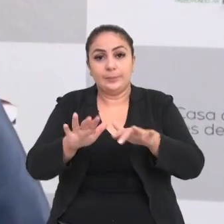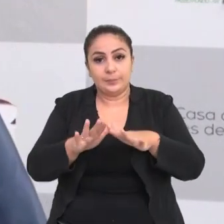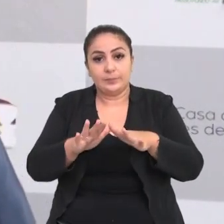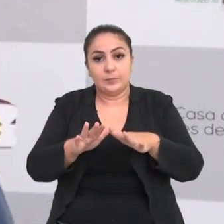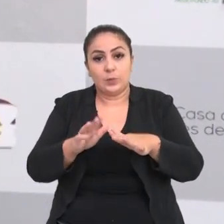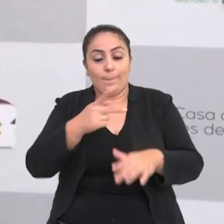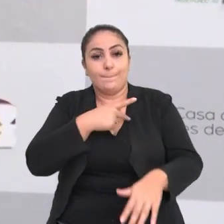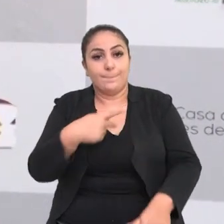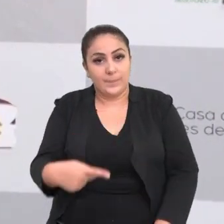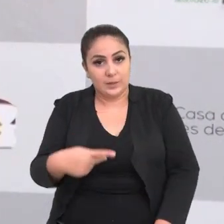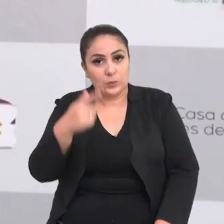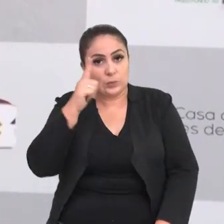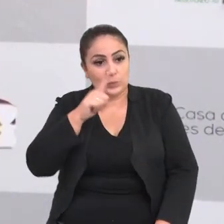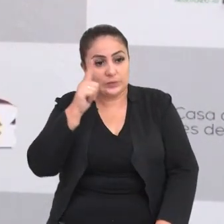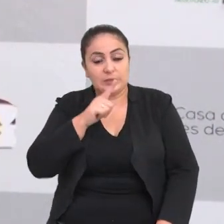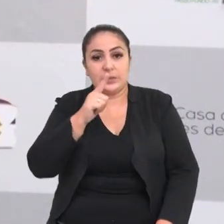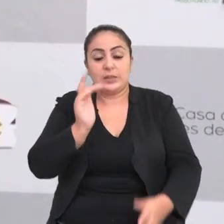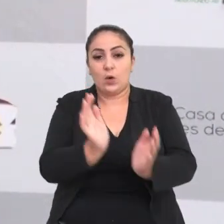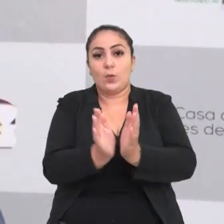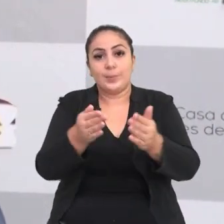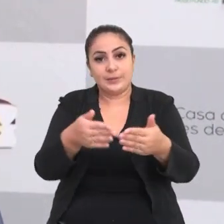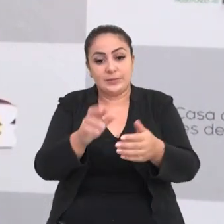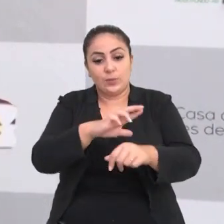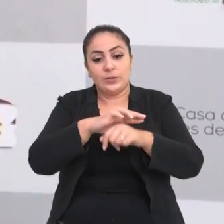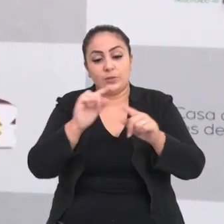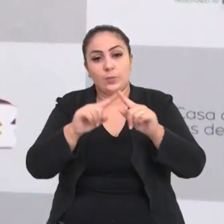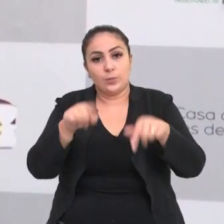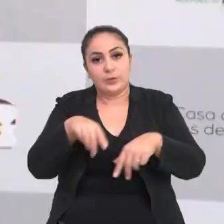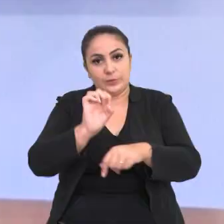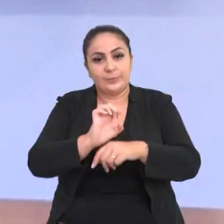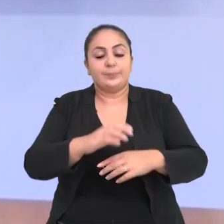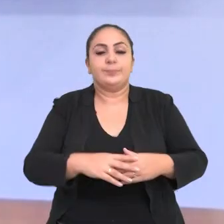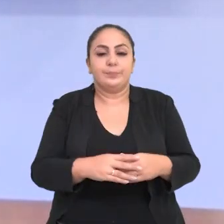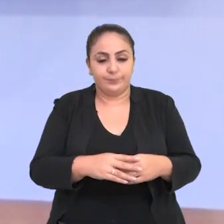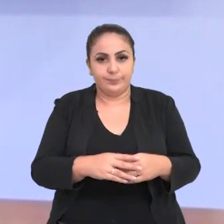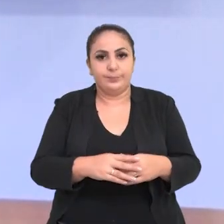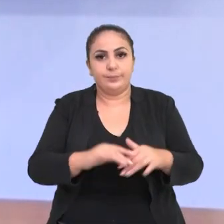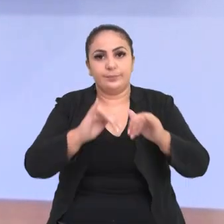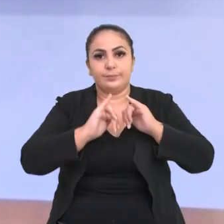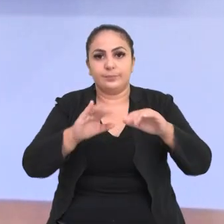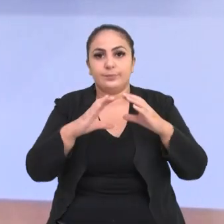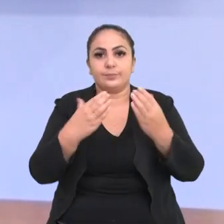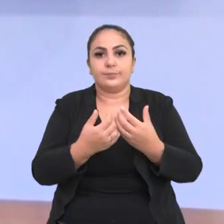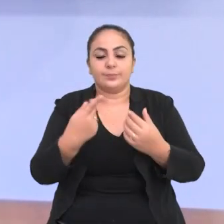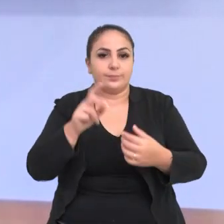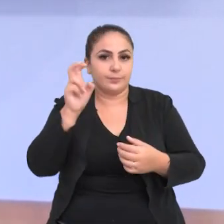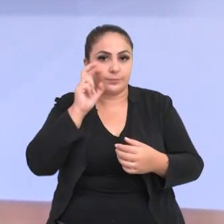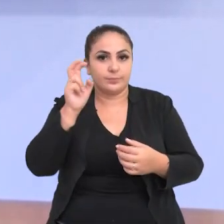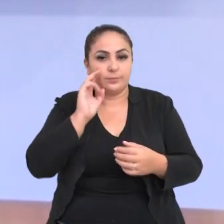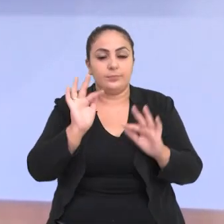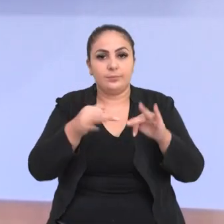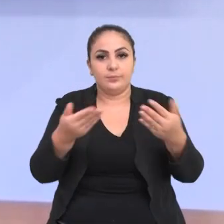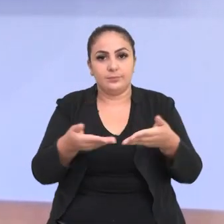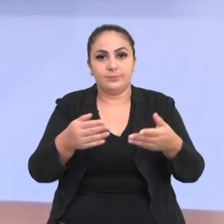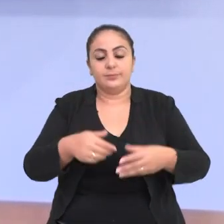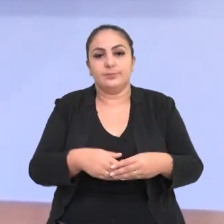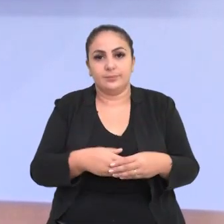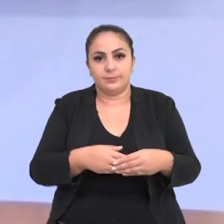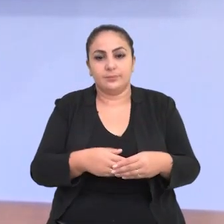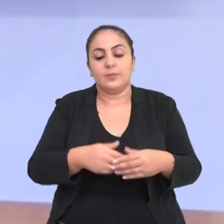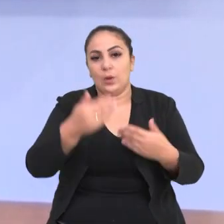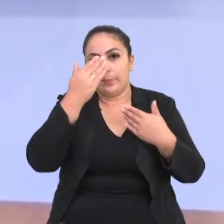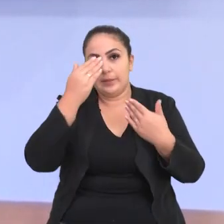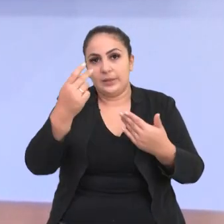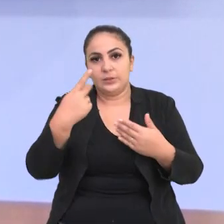Assembleia Legislativa, para o presidente da Comissão de Segurança Pública do estado. E o Jornal da Câmara desta quinta-feira termina